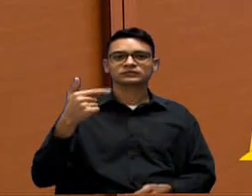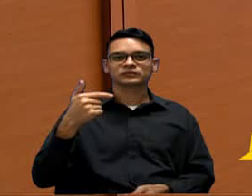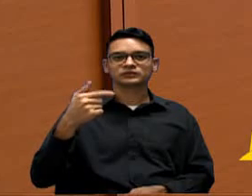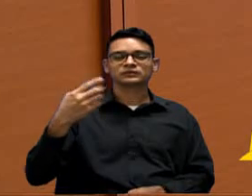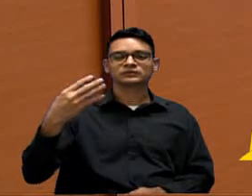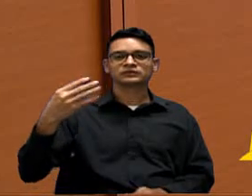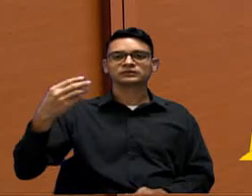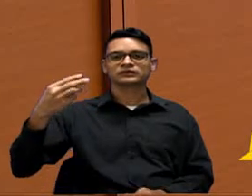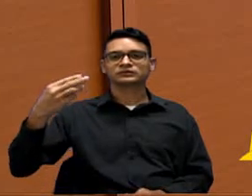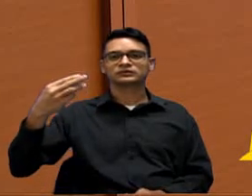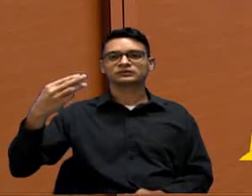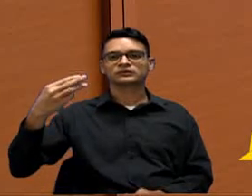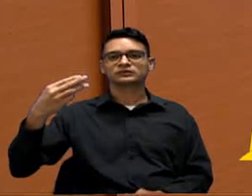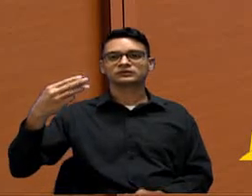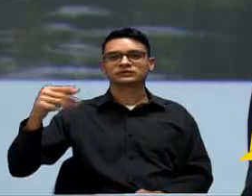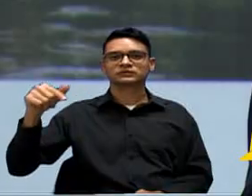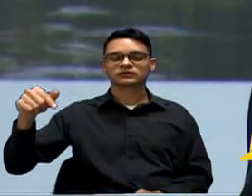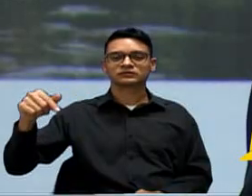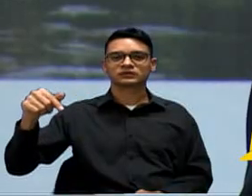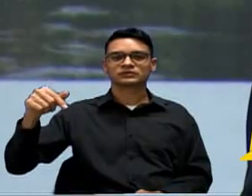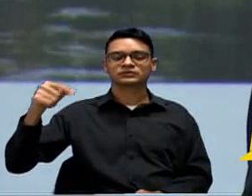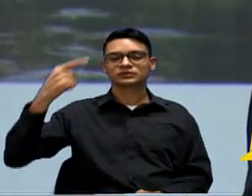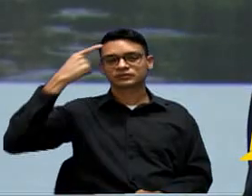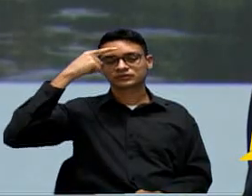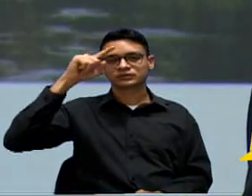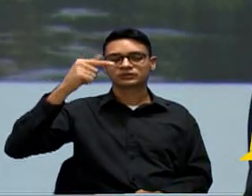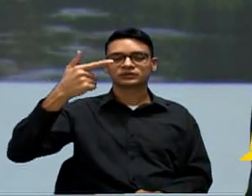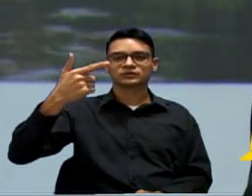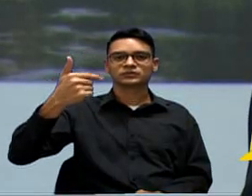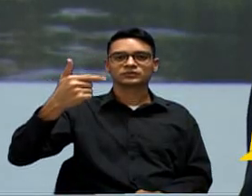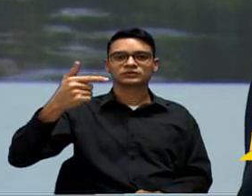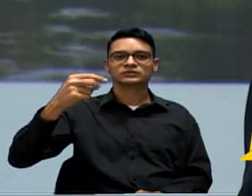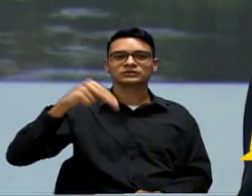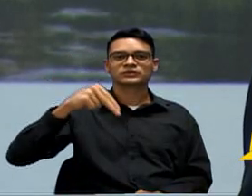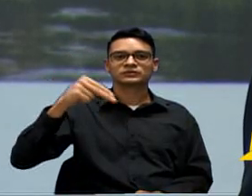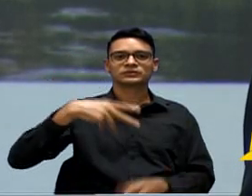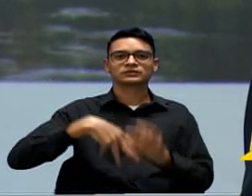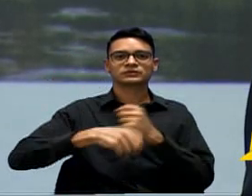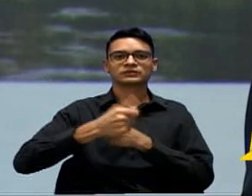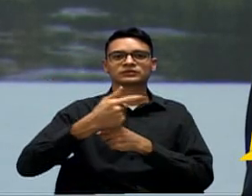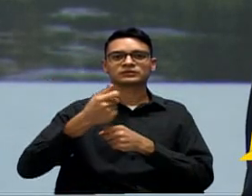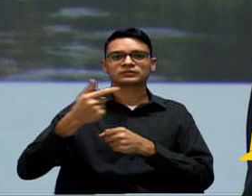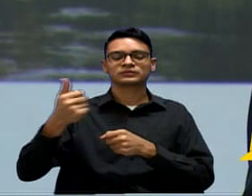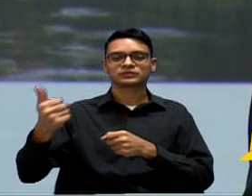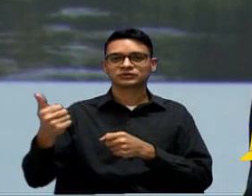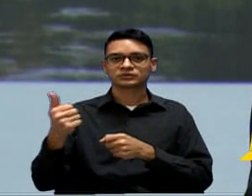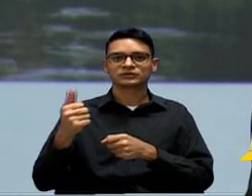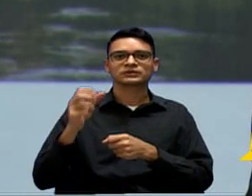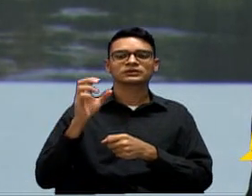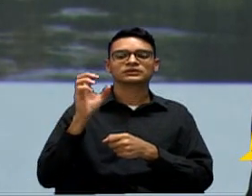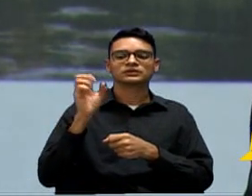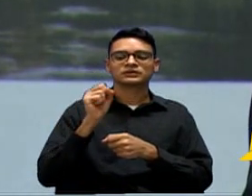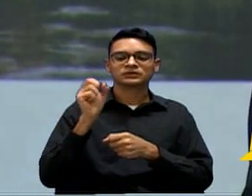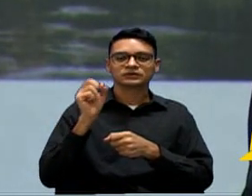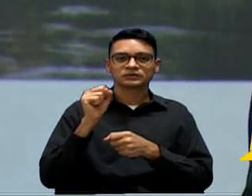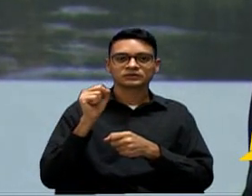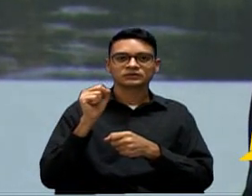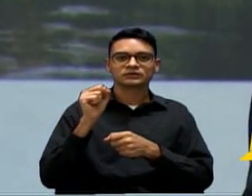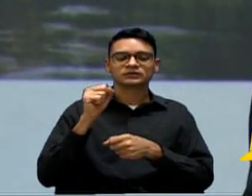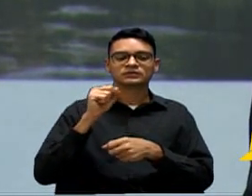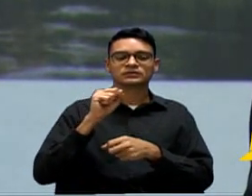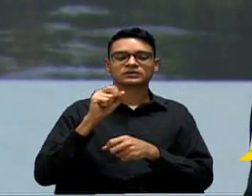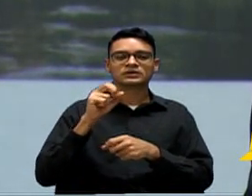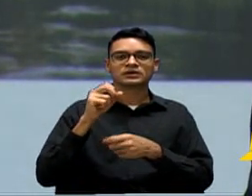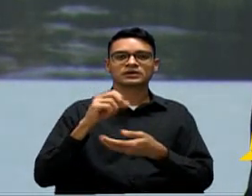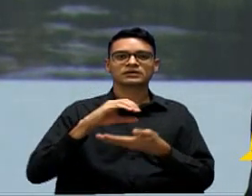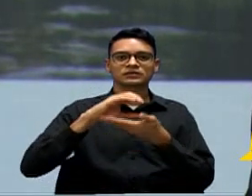12.437, de 12 de novembro de 2021, que institui o regime previdenciário complementar para os